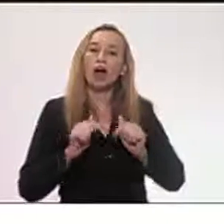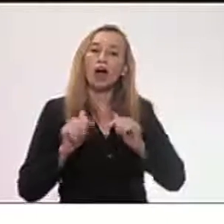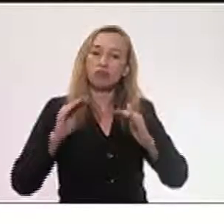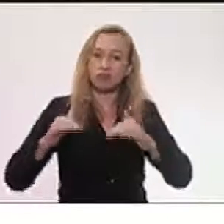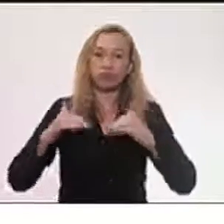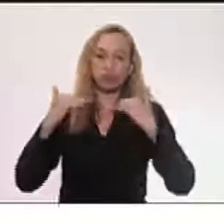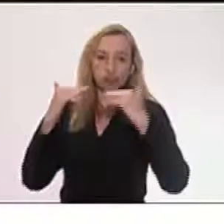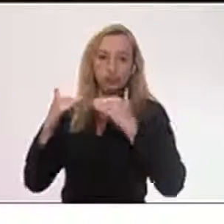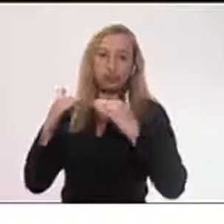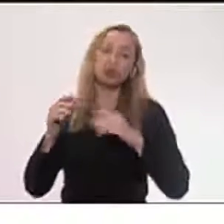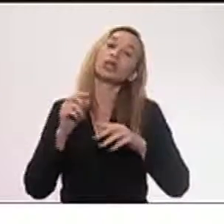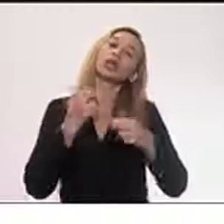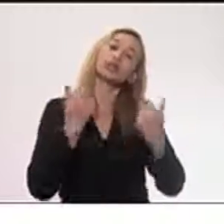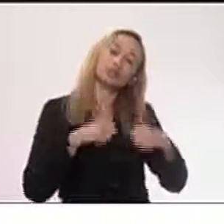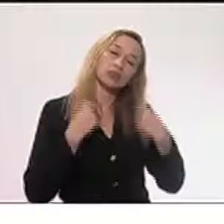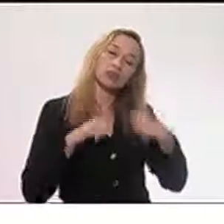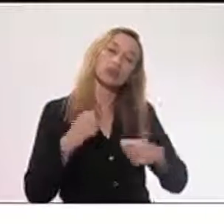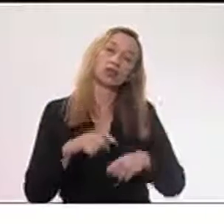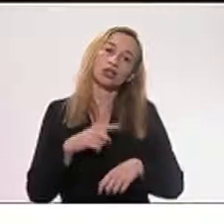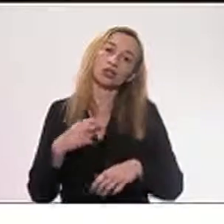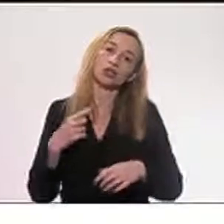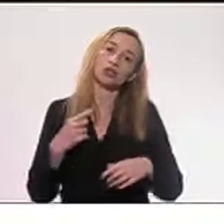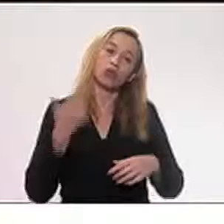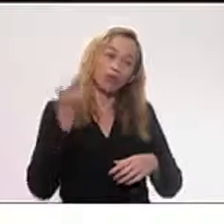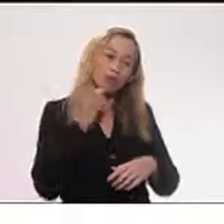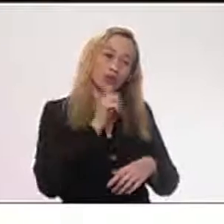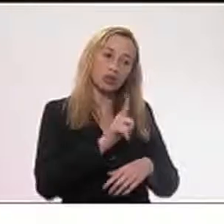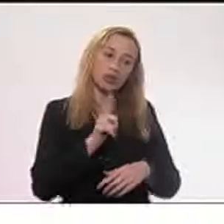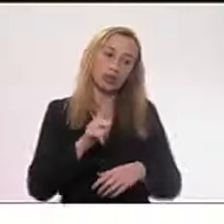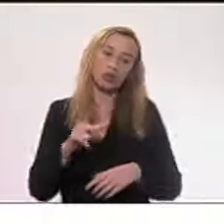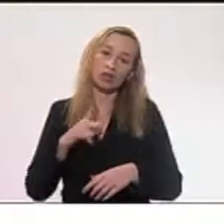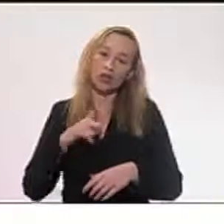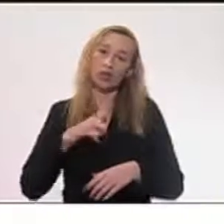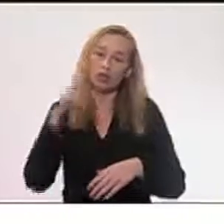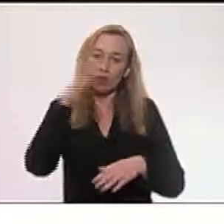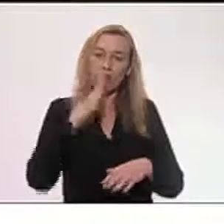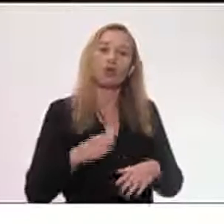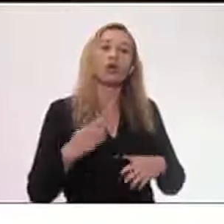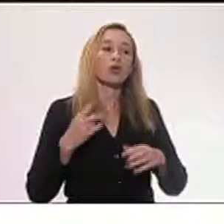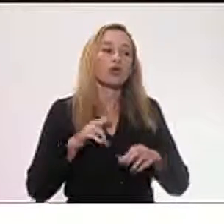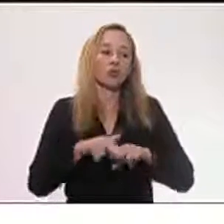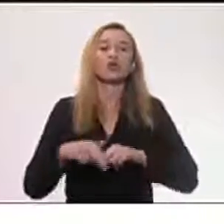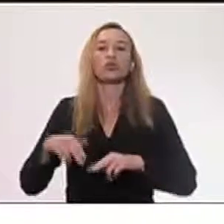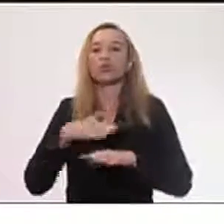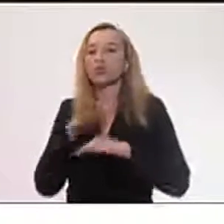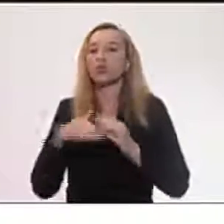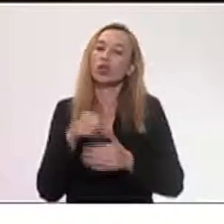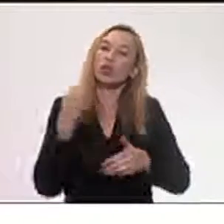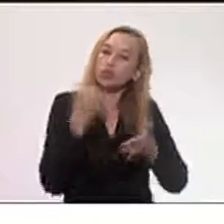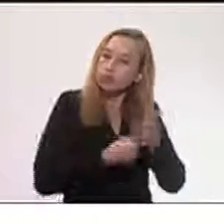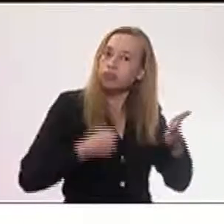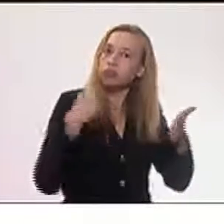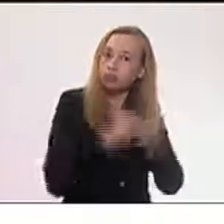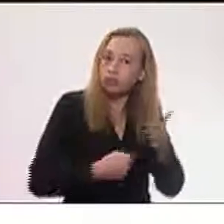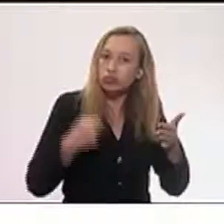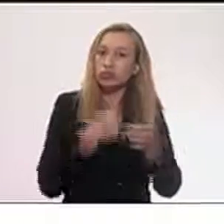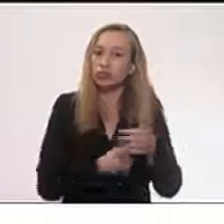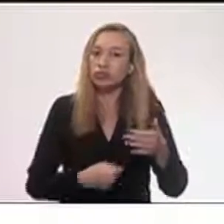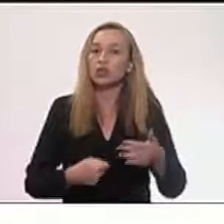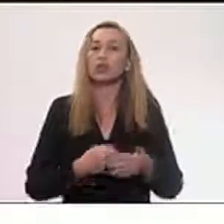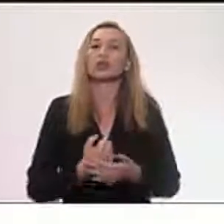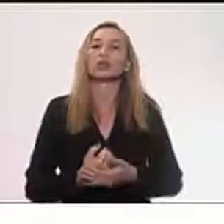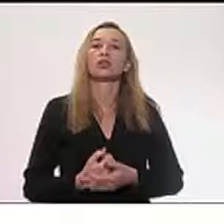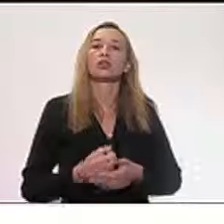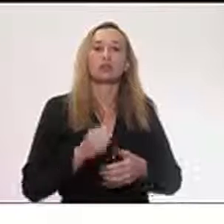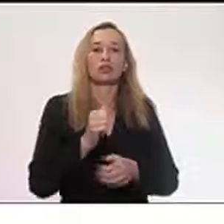soberanas, altivas, e é isso que a gente precisa recuperar no Brasil. Portanto, todo apoio, toda força a essa luta travada com o